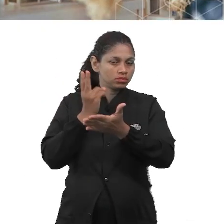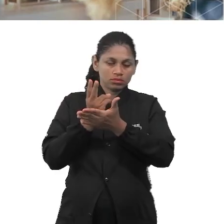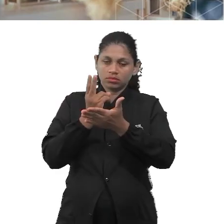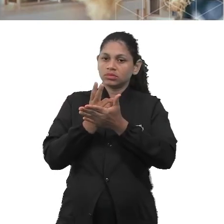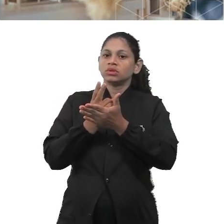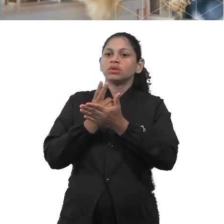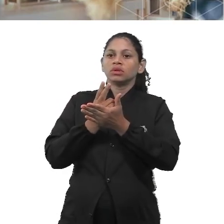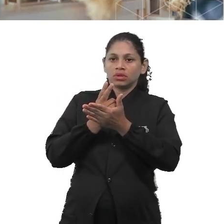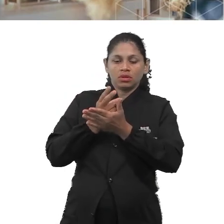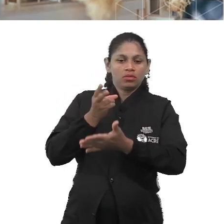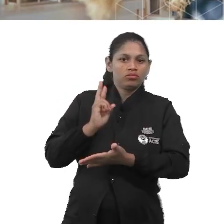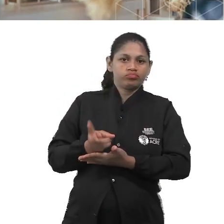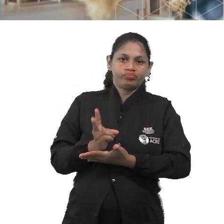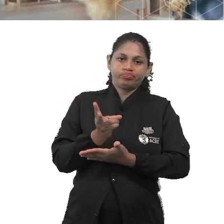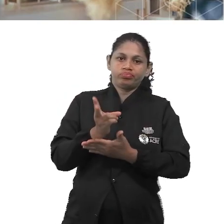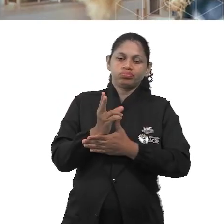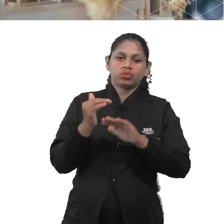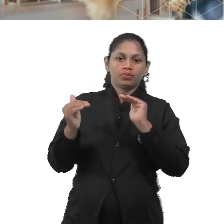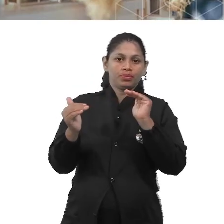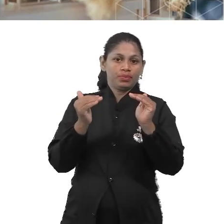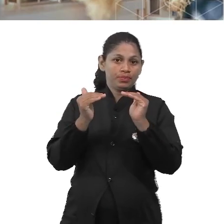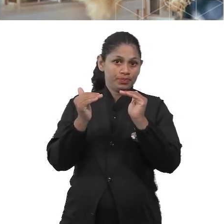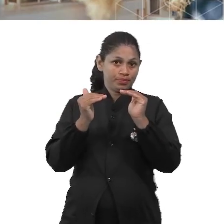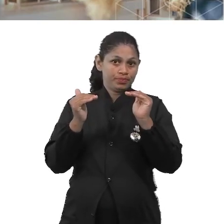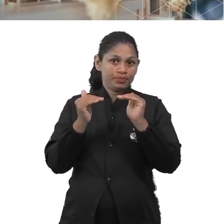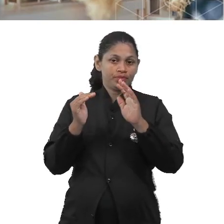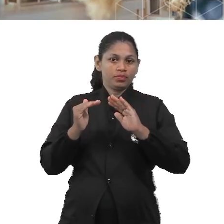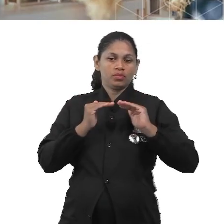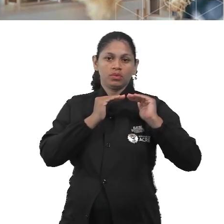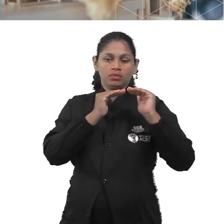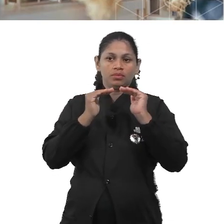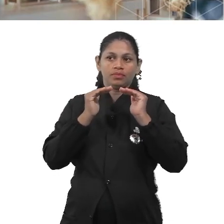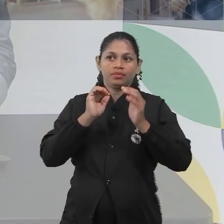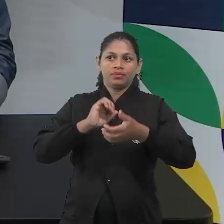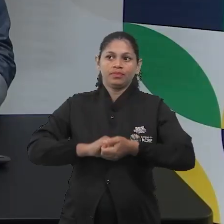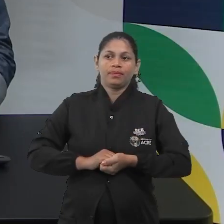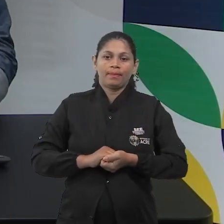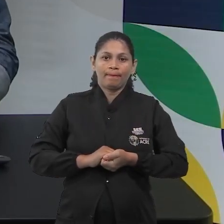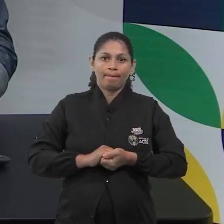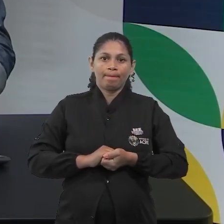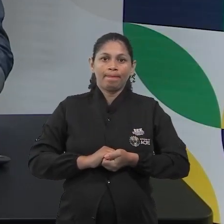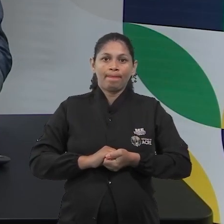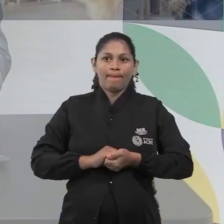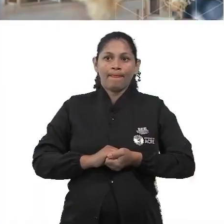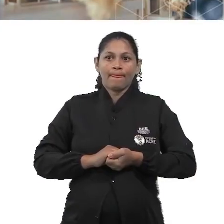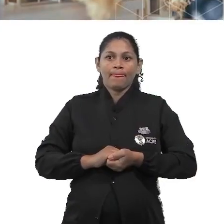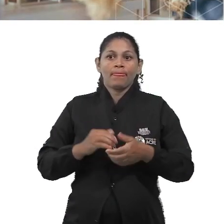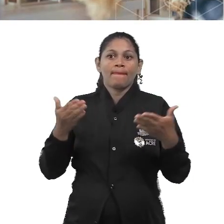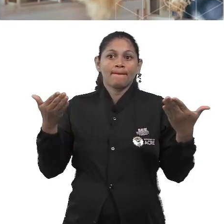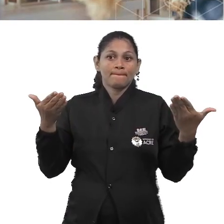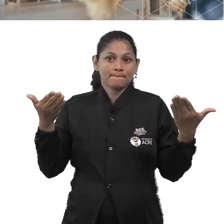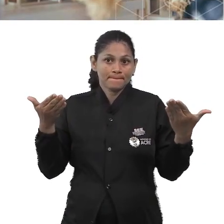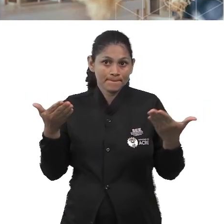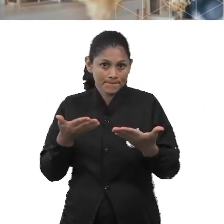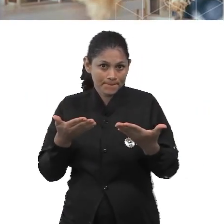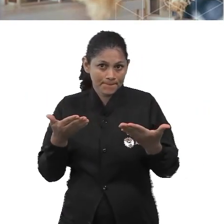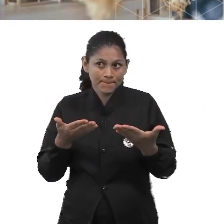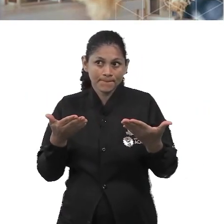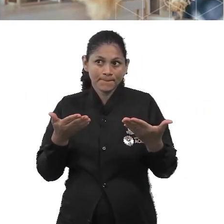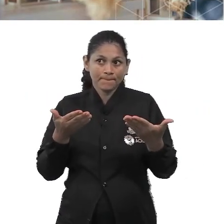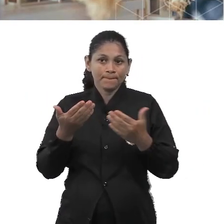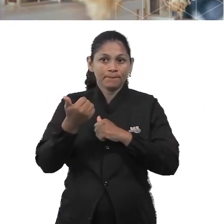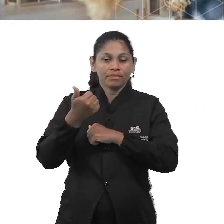ou uma constante de proporcionalidade igual. E isso está ligado à ideia de escala, tá bom? Vamos lá. Vamos agora a